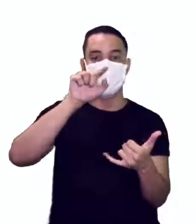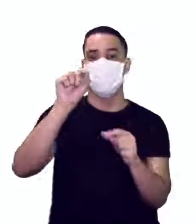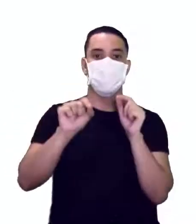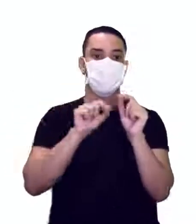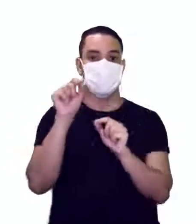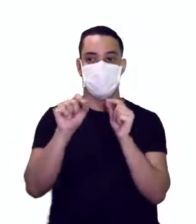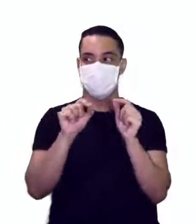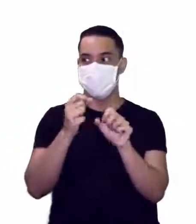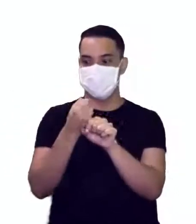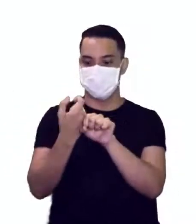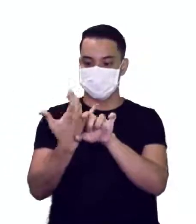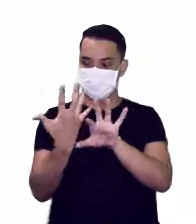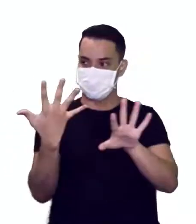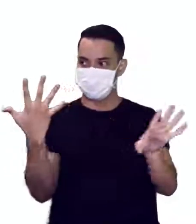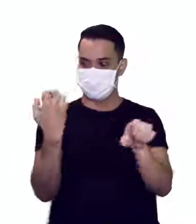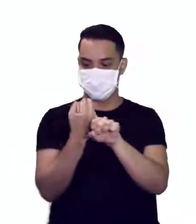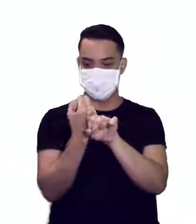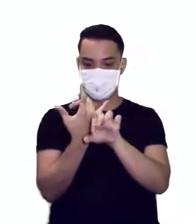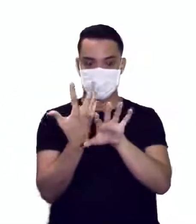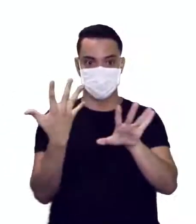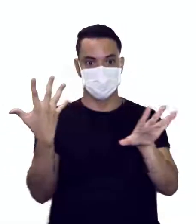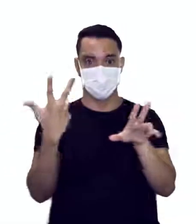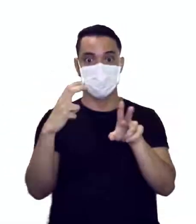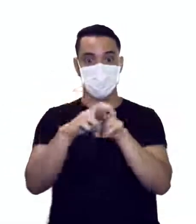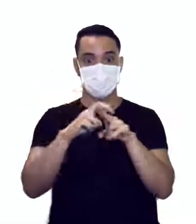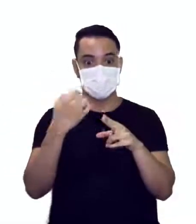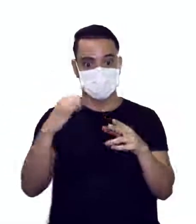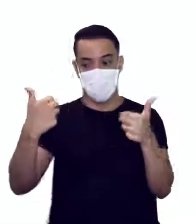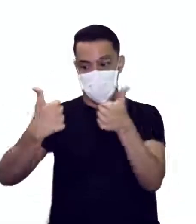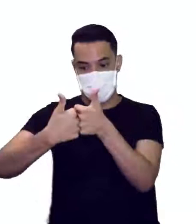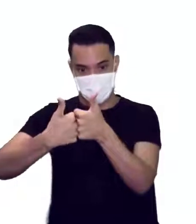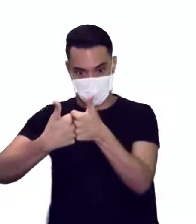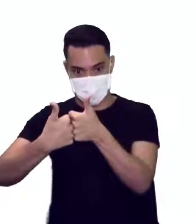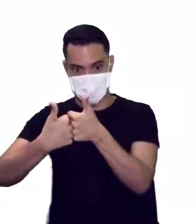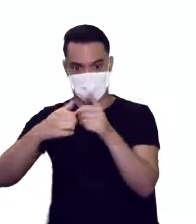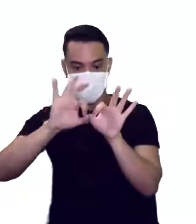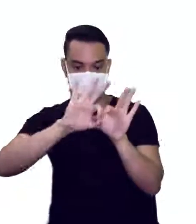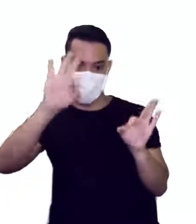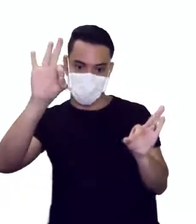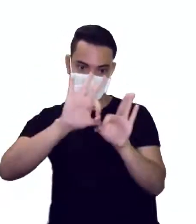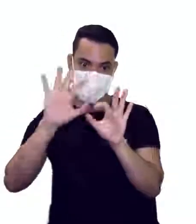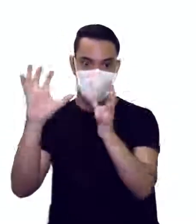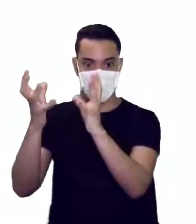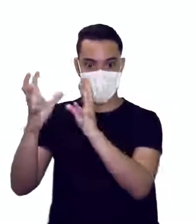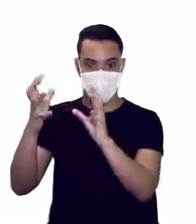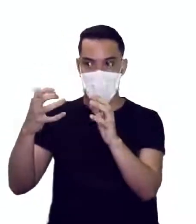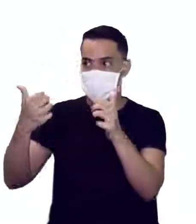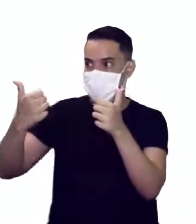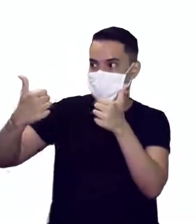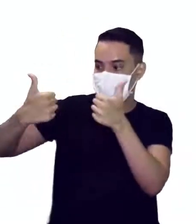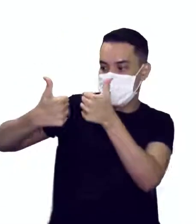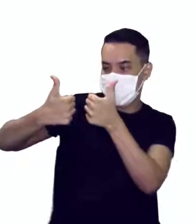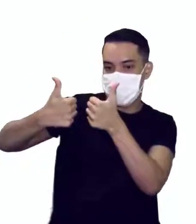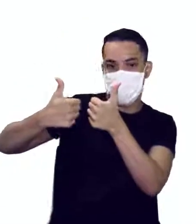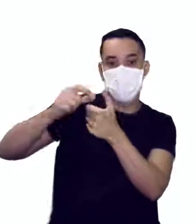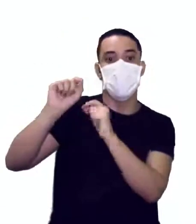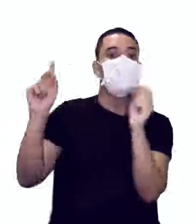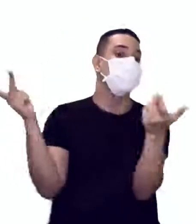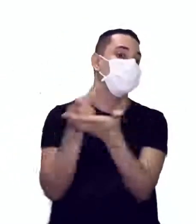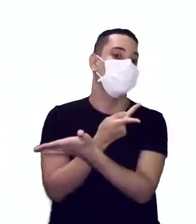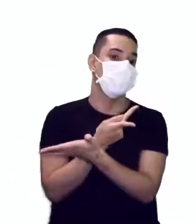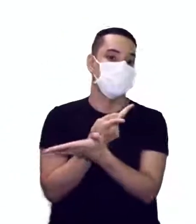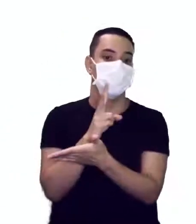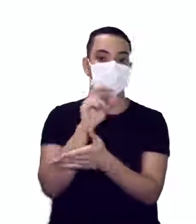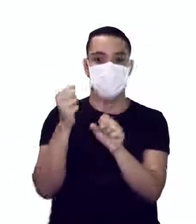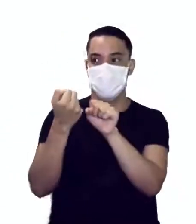quê? Repelidas, ok? Então, se eu aproximo aqui, ó, se eu aproximo, o que eu vou estar fazendo? Eu vou